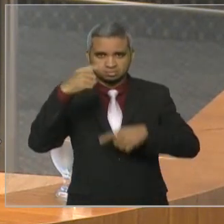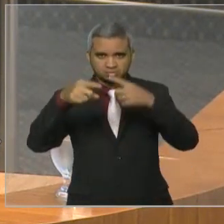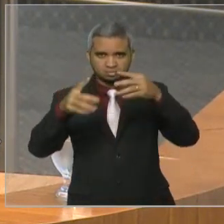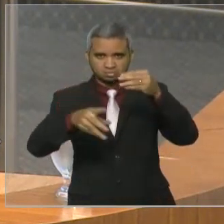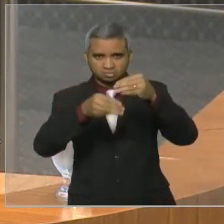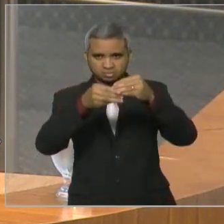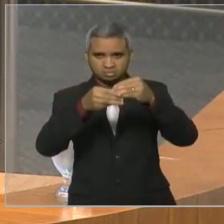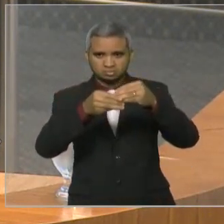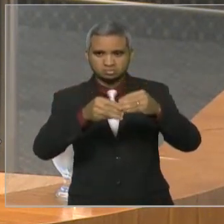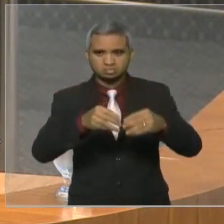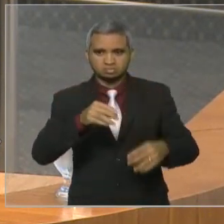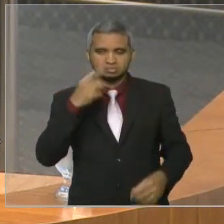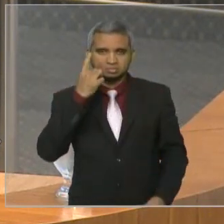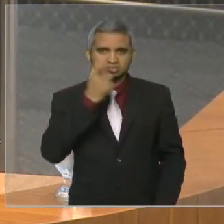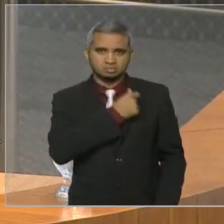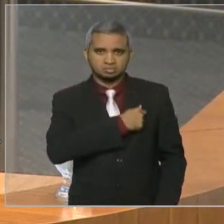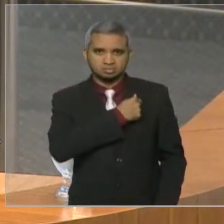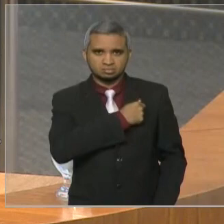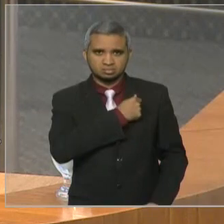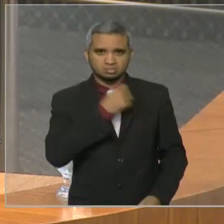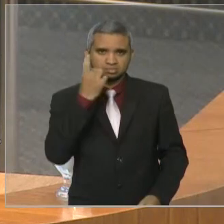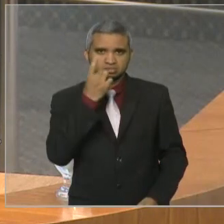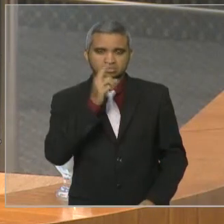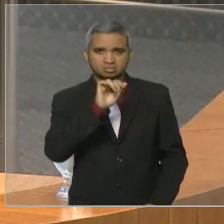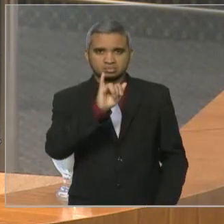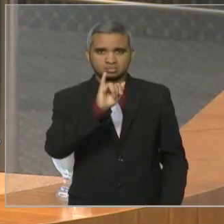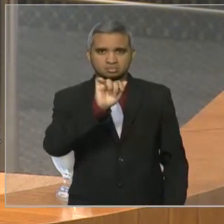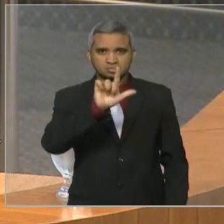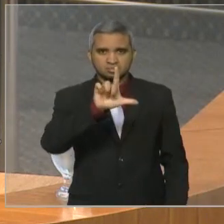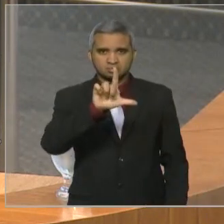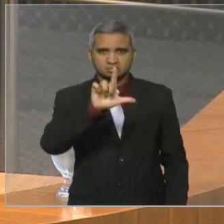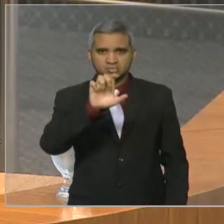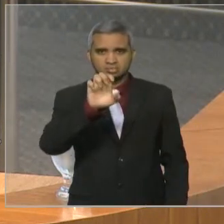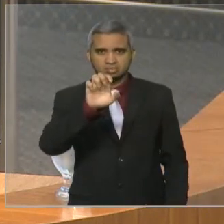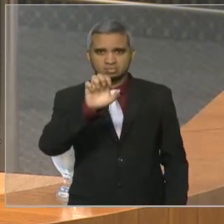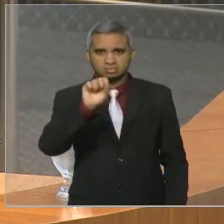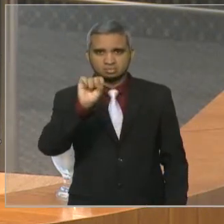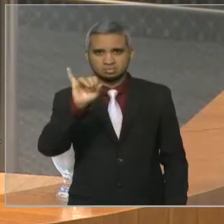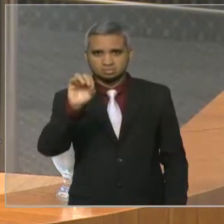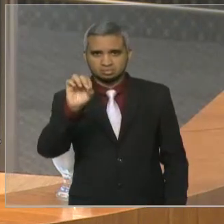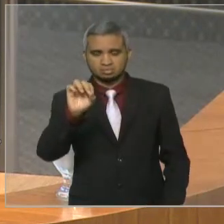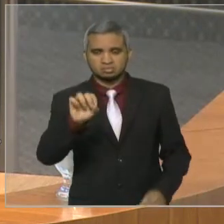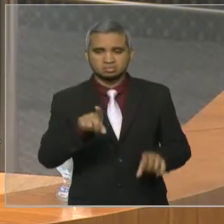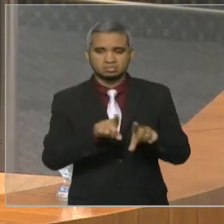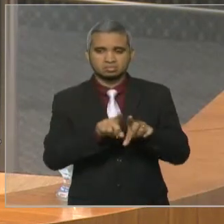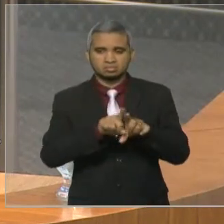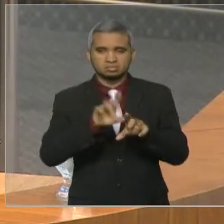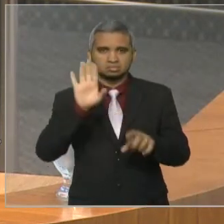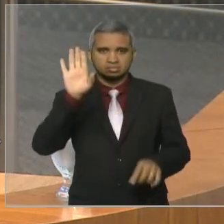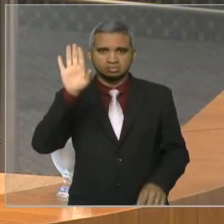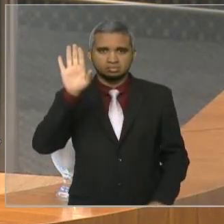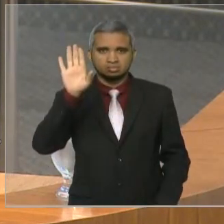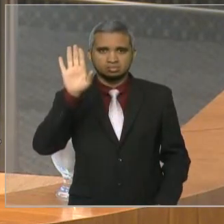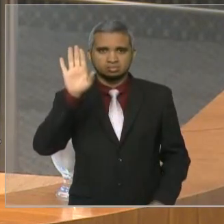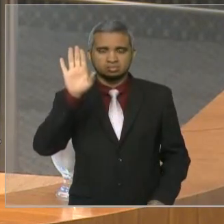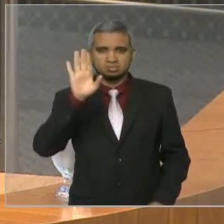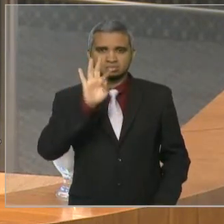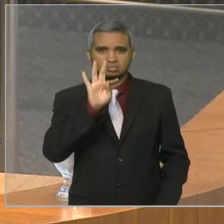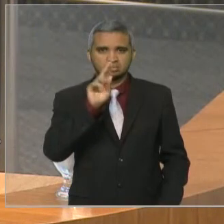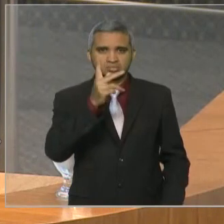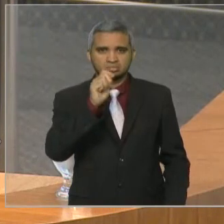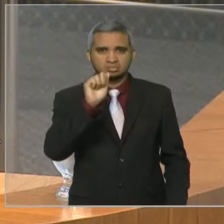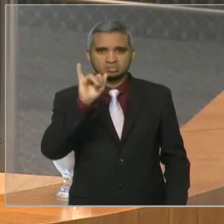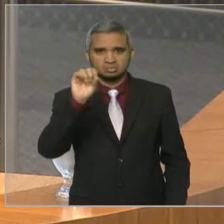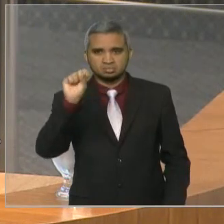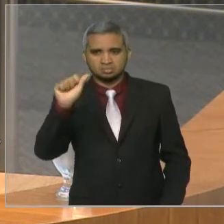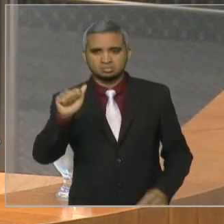concedo ao deputado Antônio e ao deputado Iglesio também, que já pedem a inscrição. Deputado, também quero uma parte. Eu também quero uma parte, deputado. Thaís e